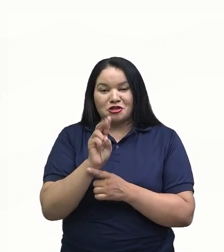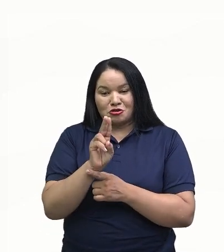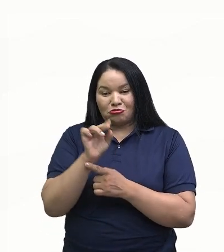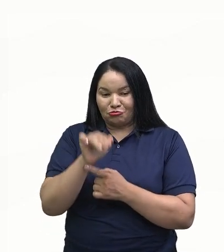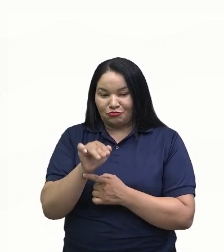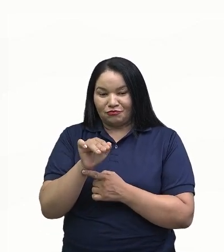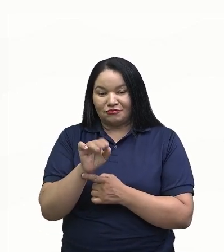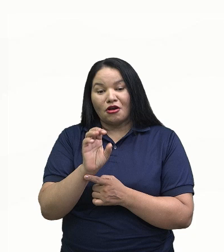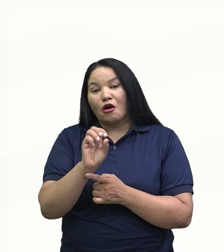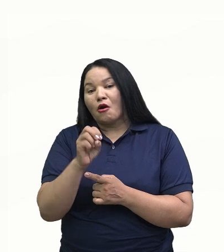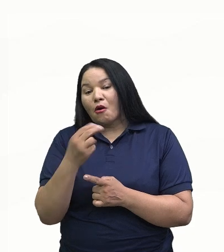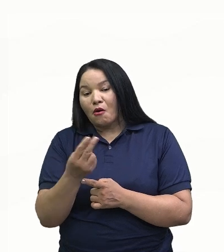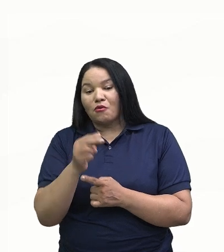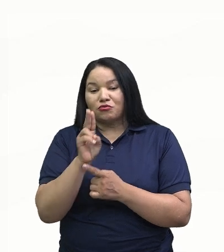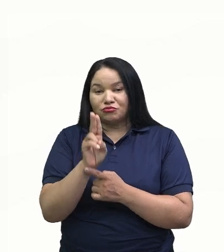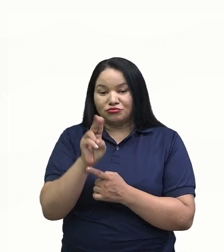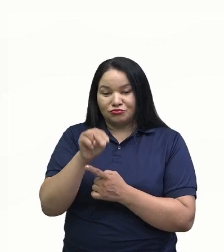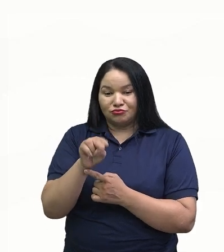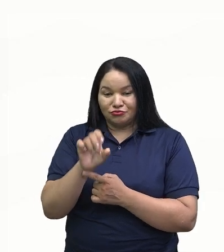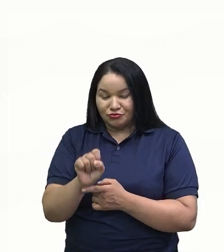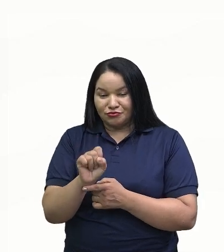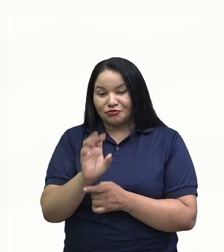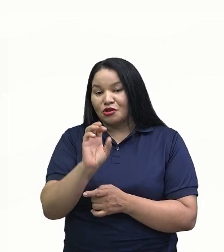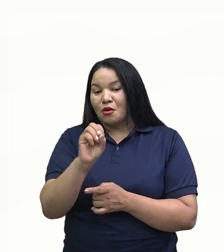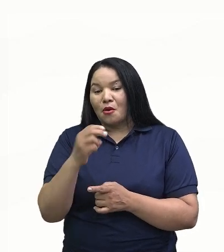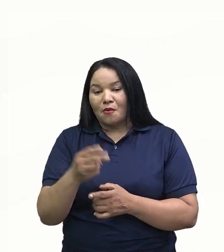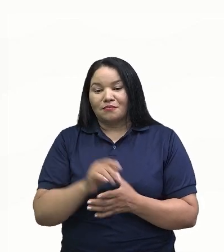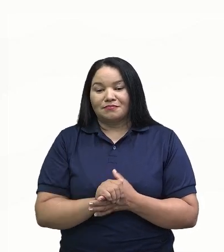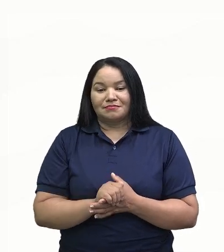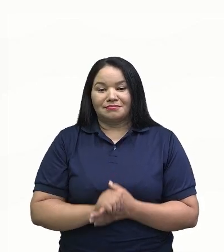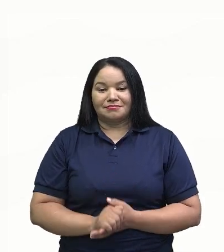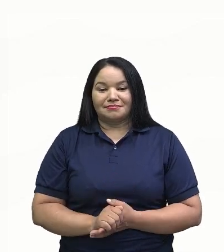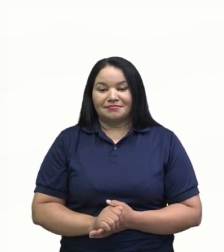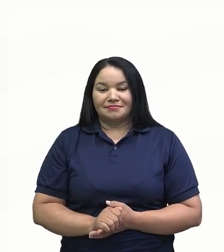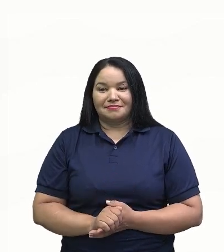in, uns, an ou ão.